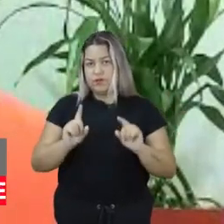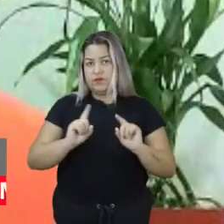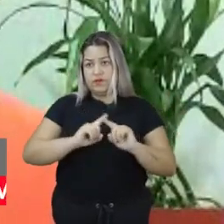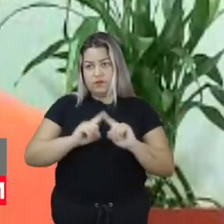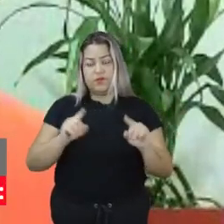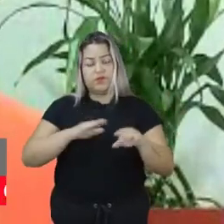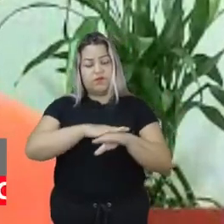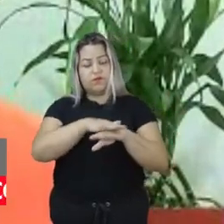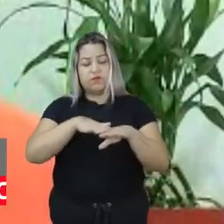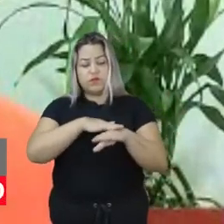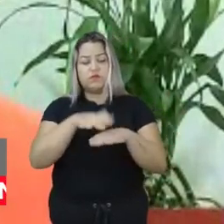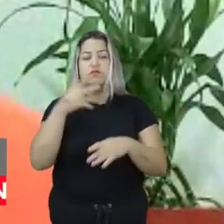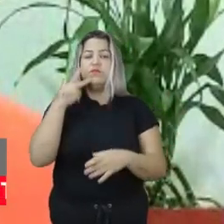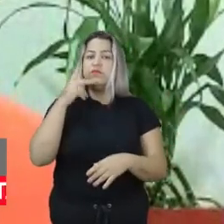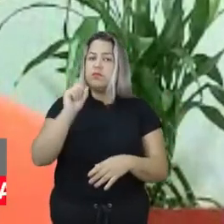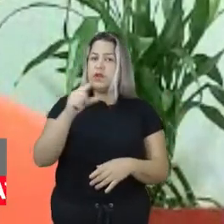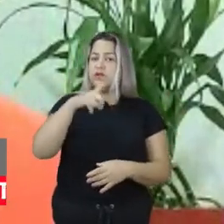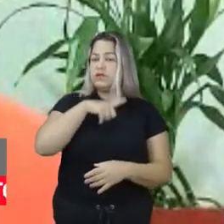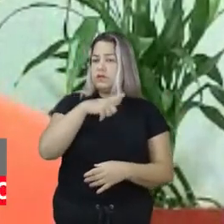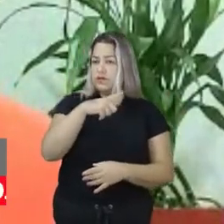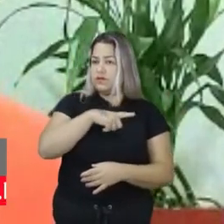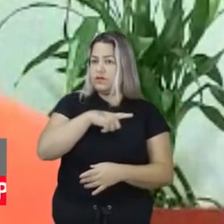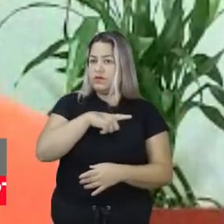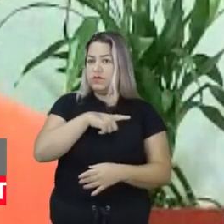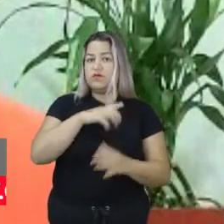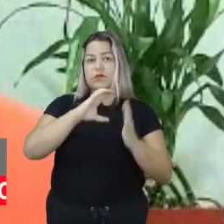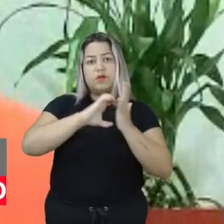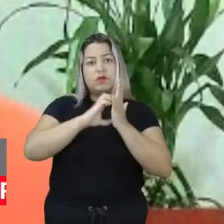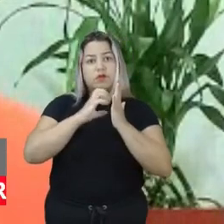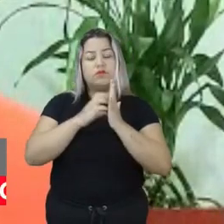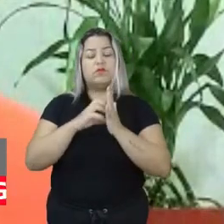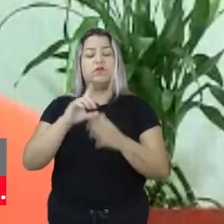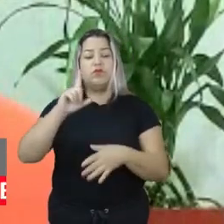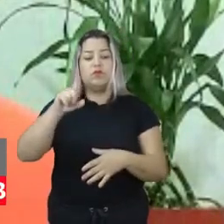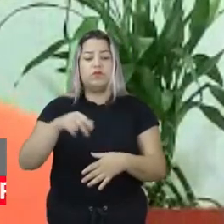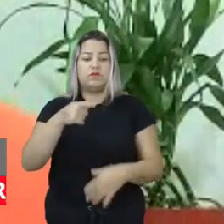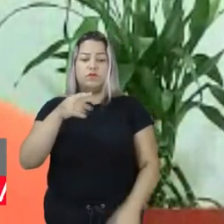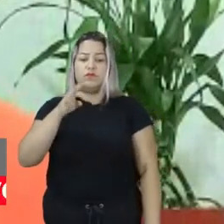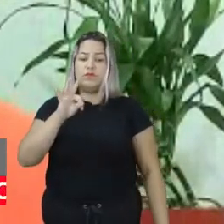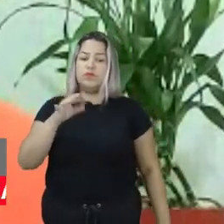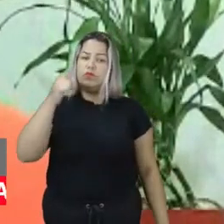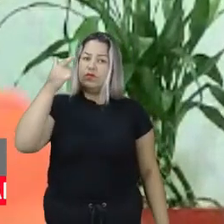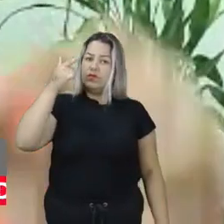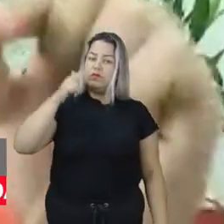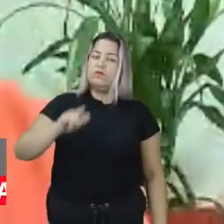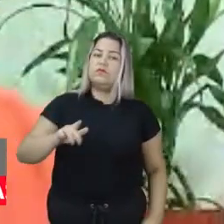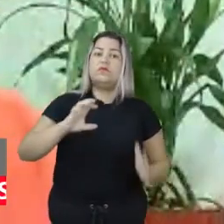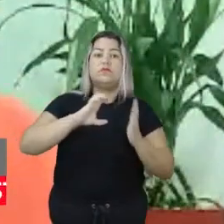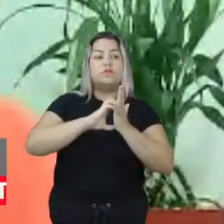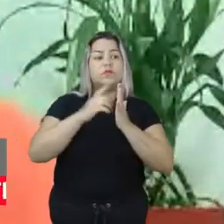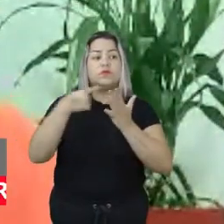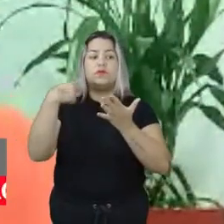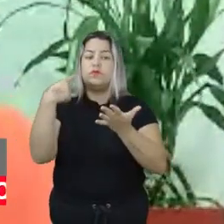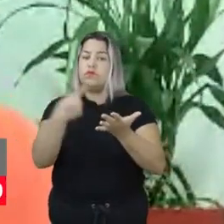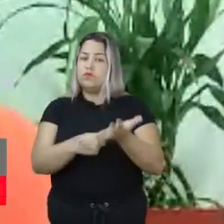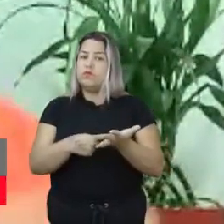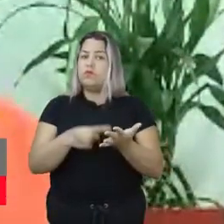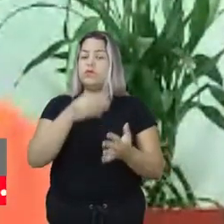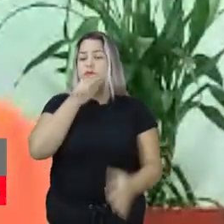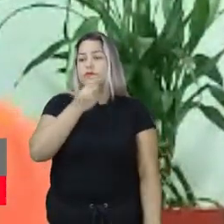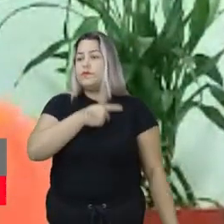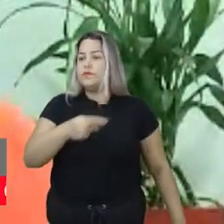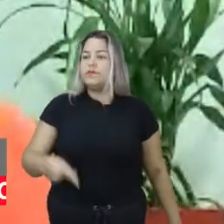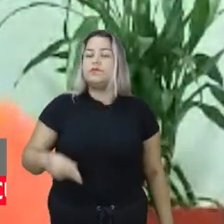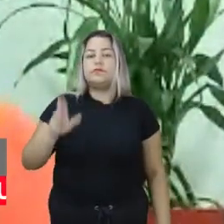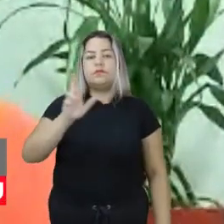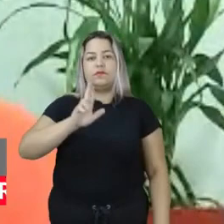estamos conversando para que a gente tenha um candidato, seja do PT ou seja de outro partido, mas que tenha um compromisso com o presidente do Lula e que